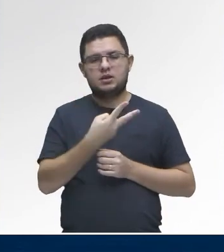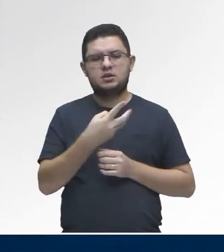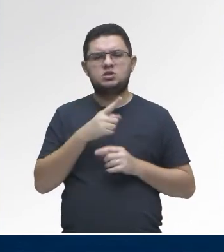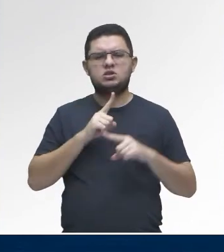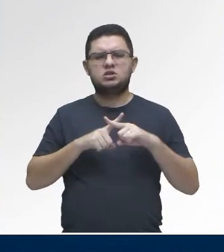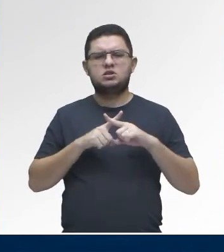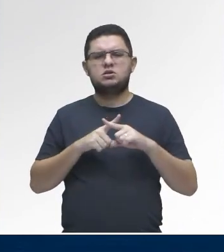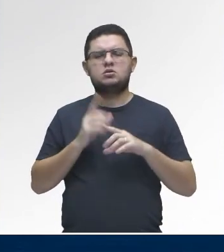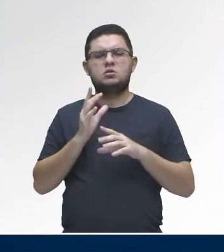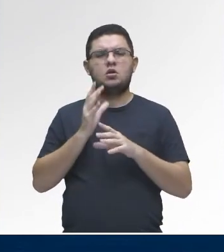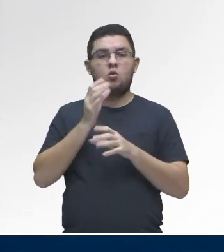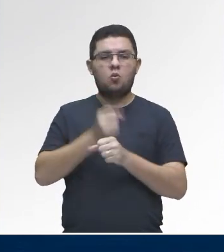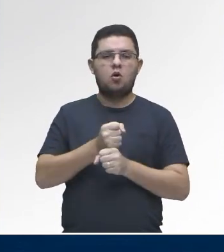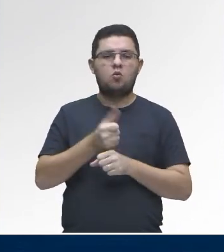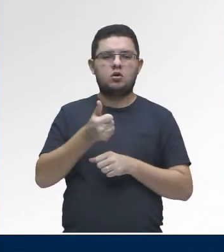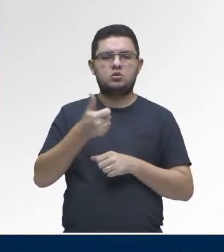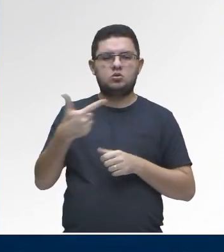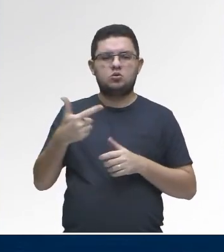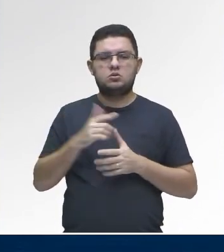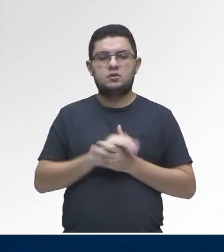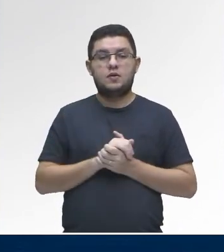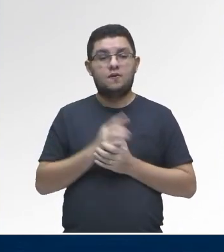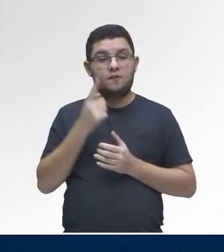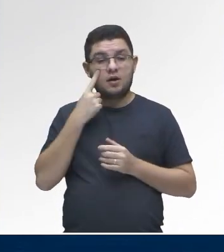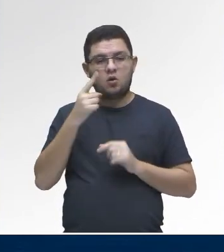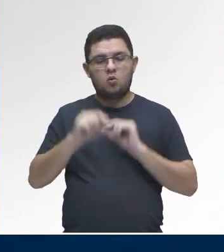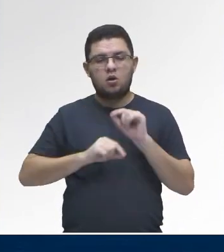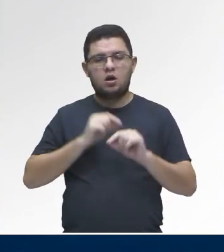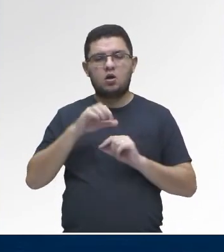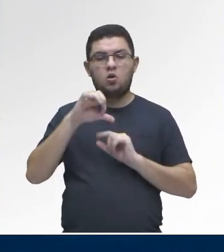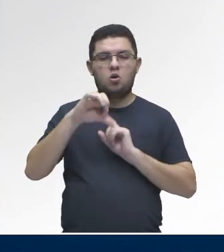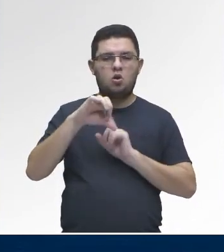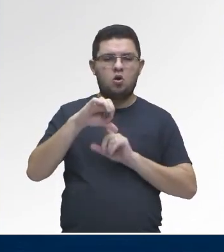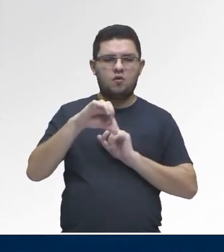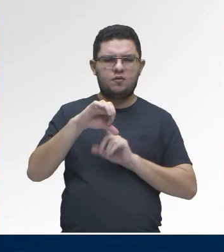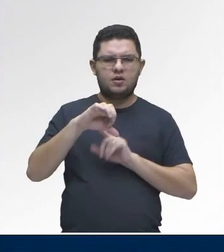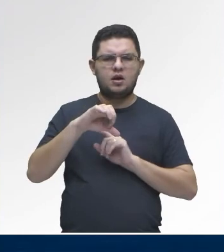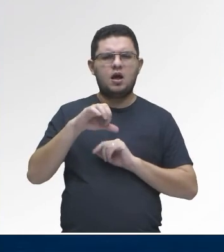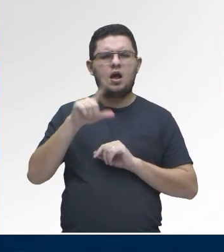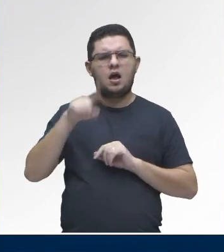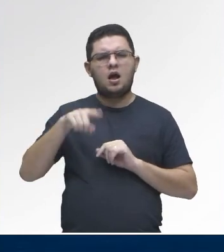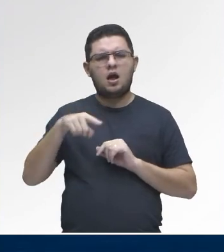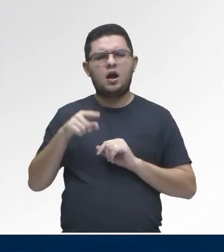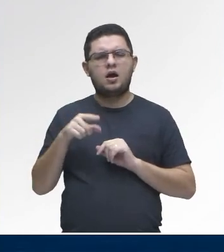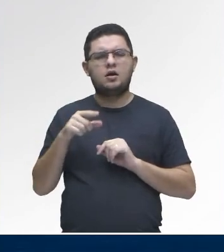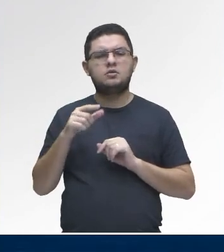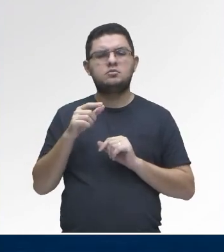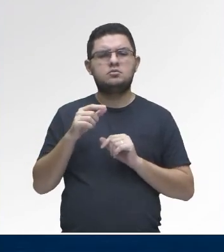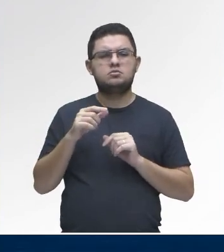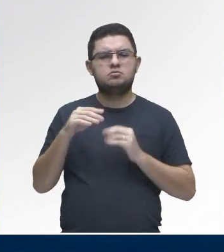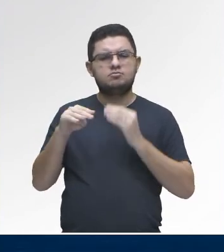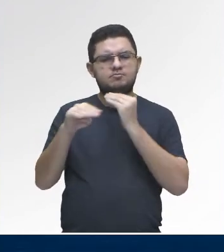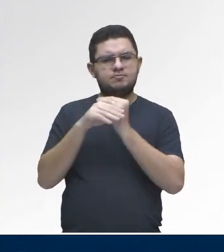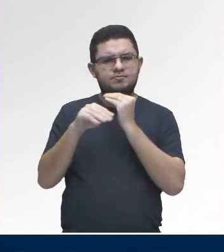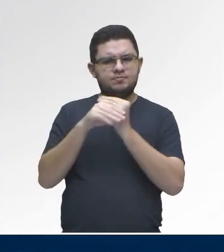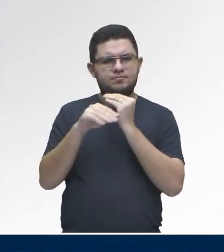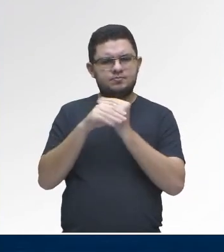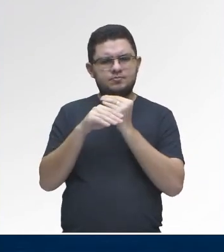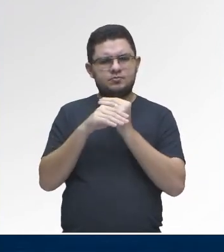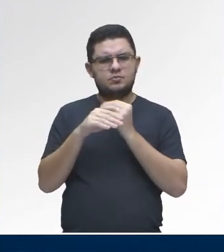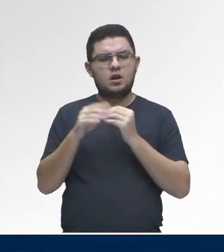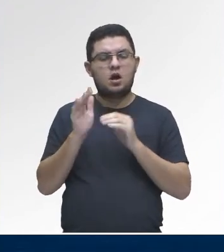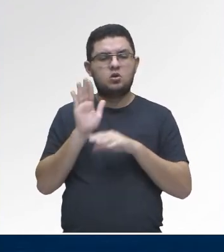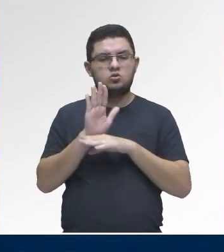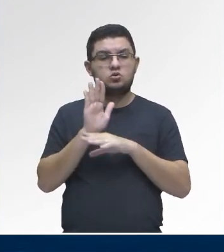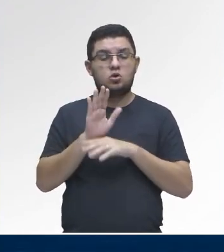e a gente verifica se o 9 é a solução dessa equação, né? Então, no lugar